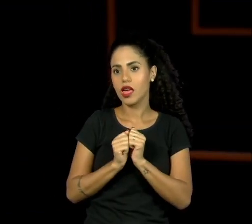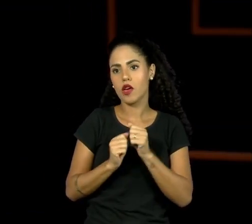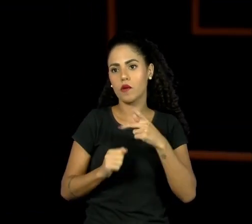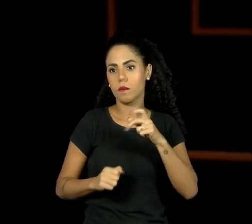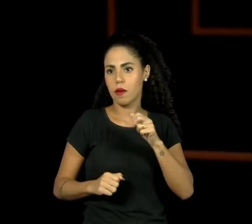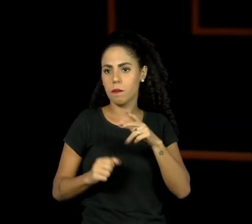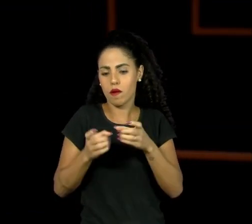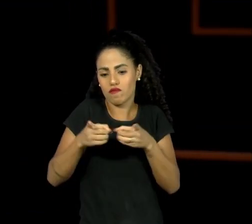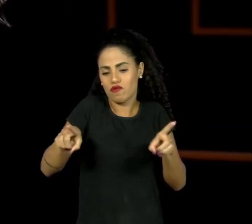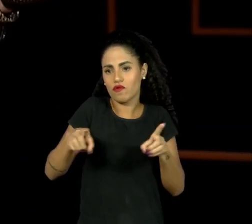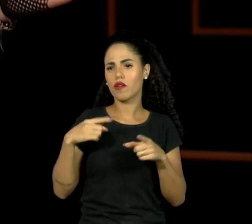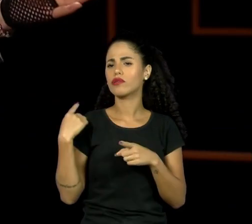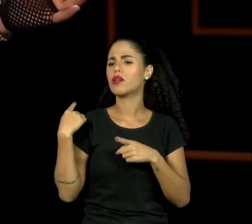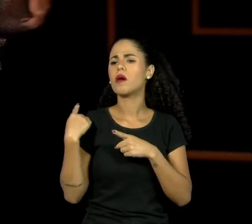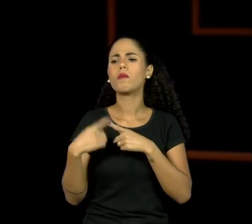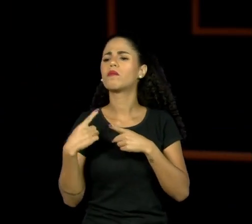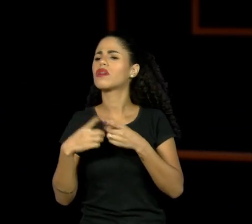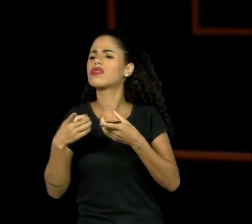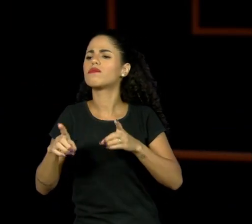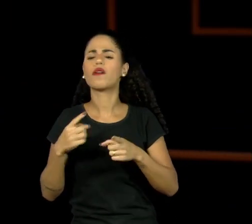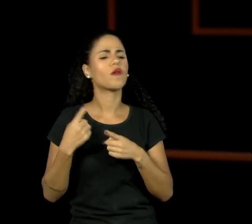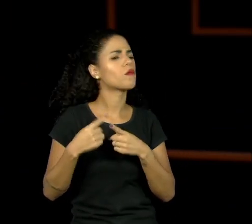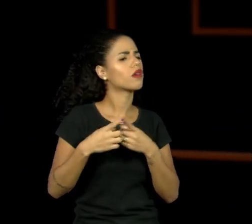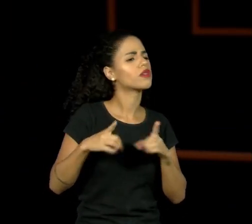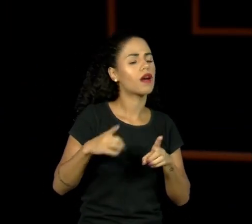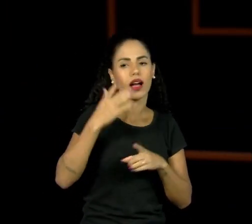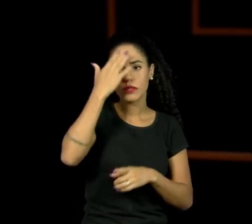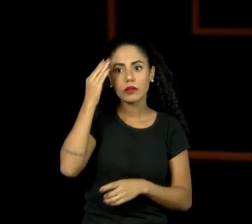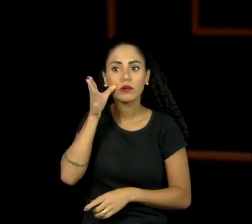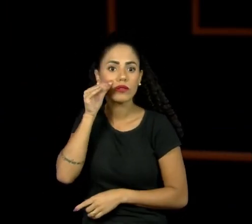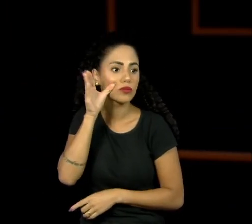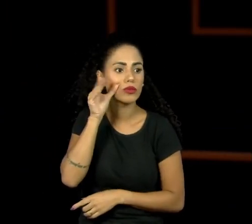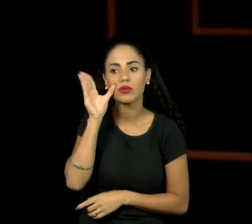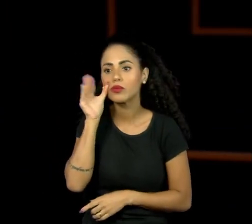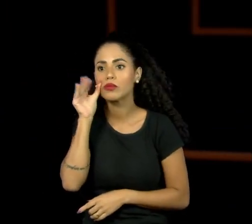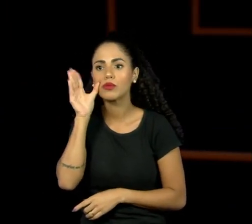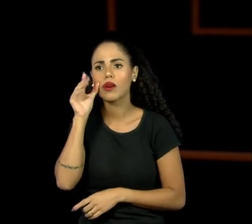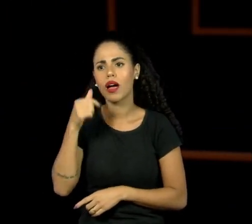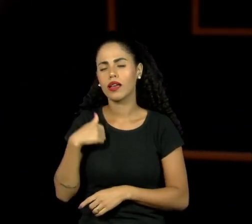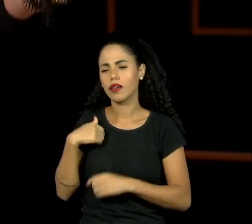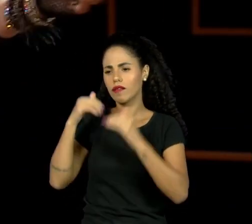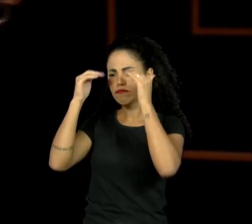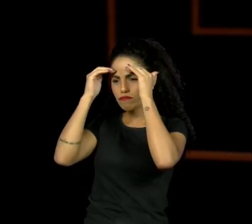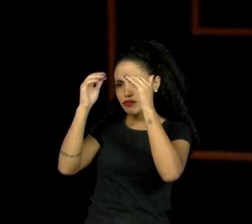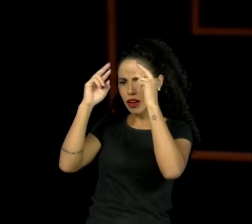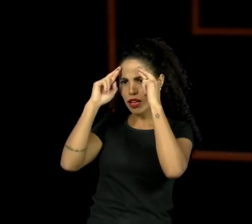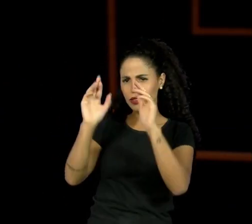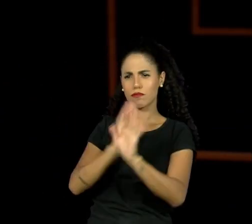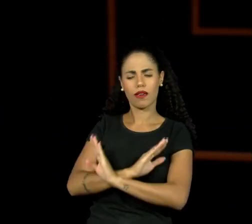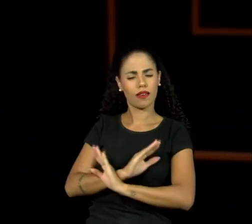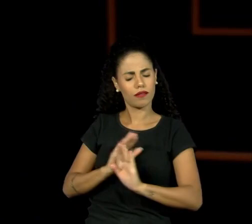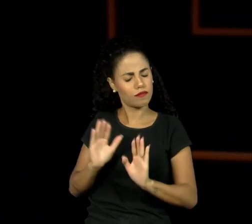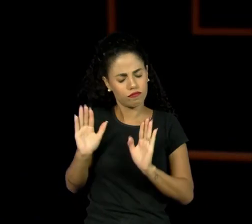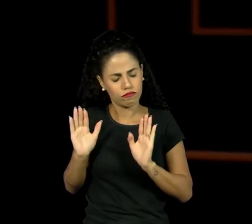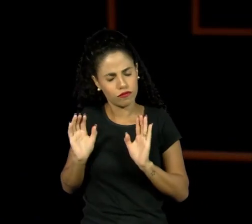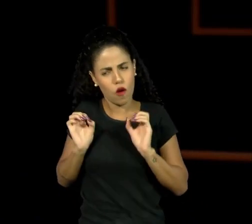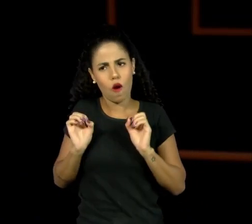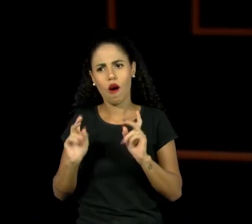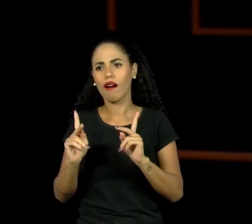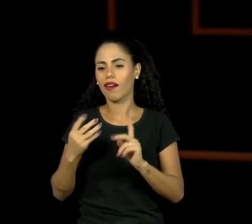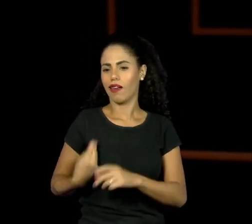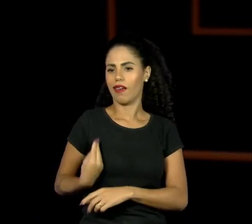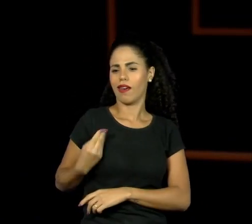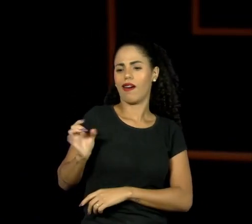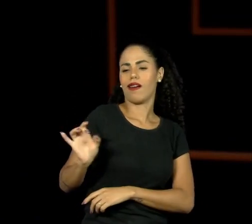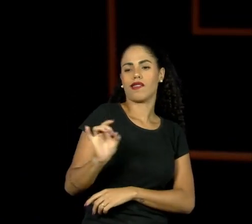porque todo mundo queria saber por quê, separou por quê. E eu digo, não vou dizer que separou por quê. Eu respeito ele tremendamente, vou ficar contando barraco. Não é o meu feitio,